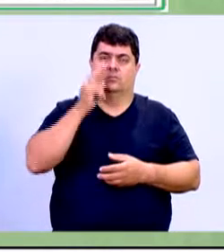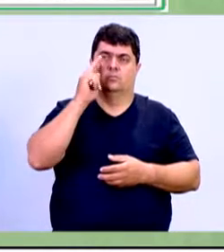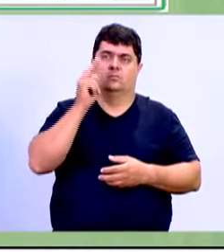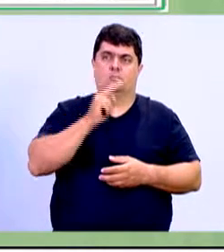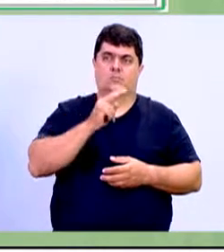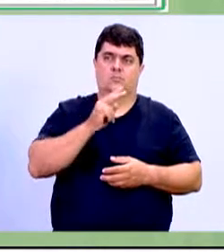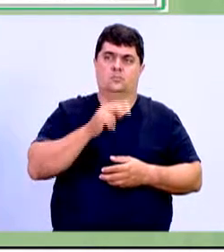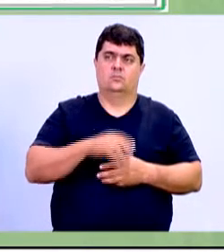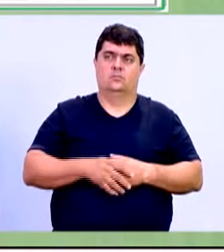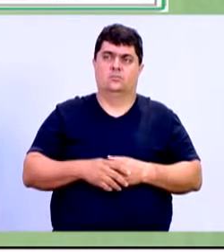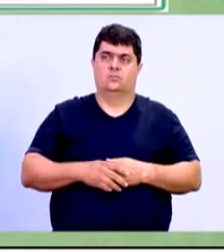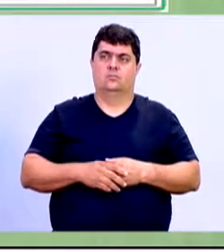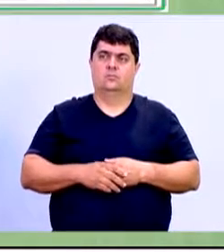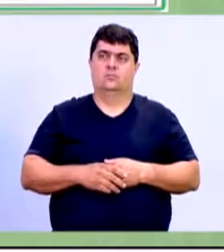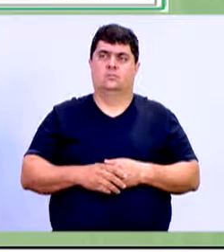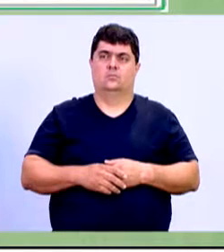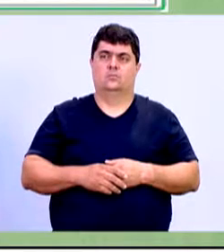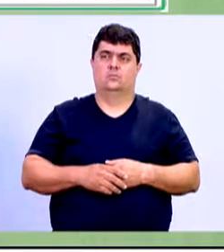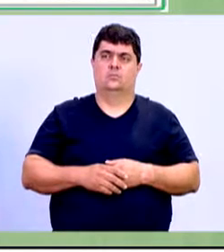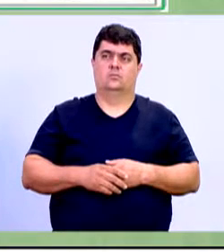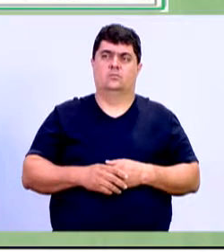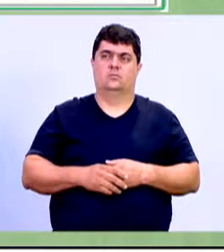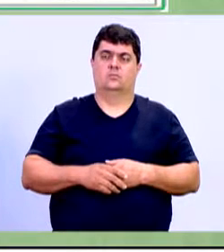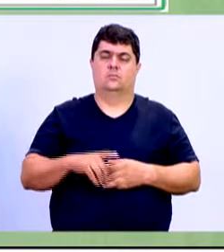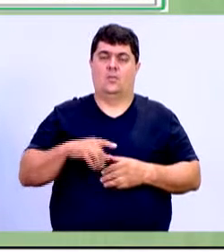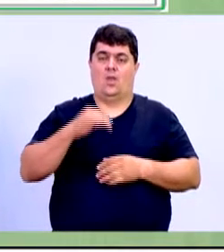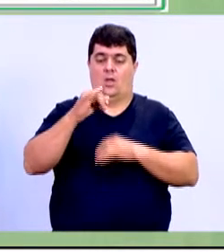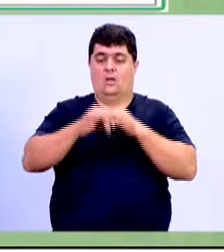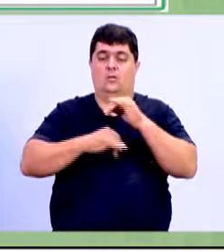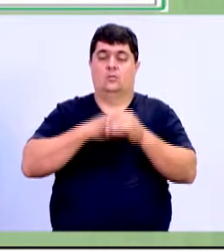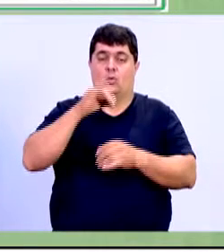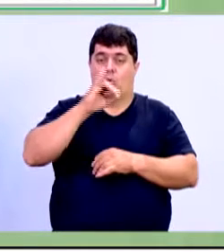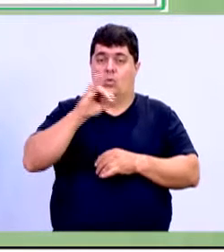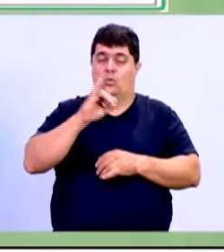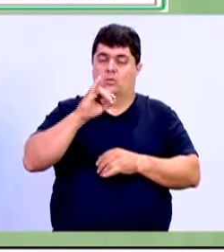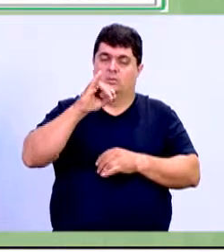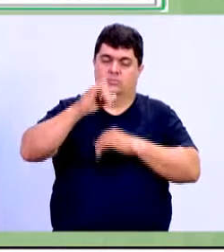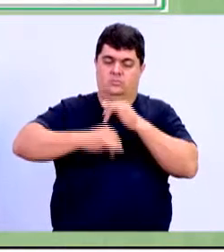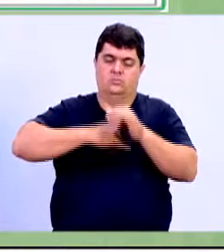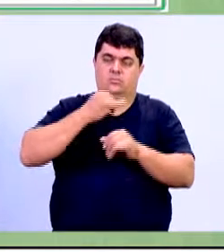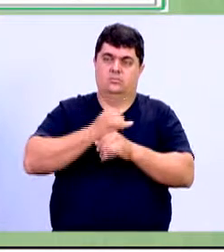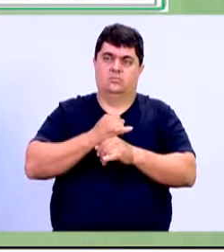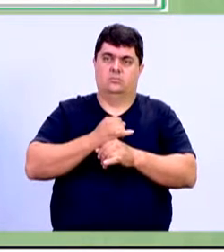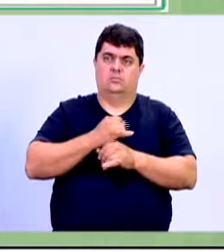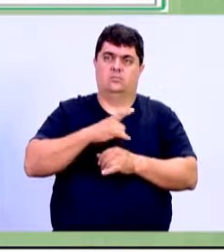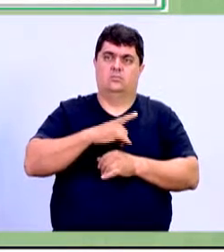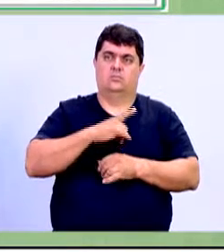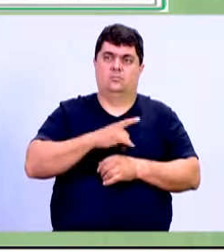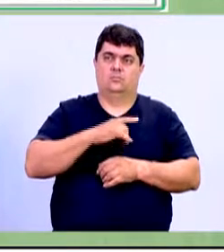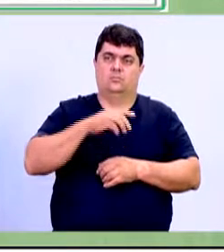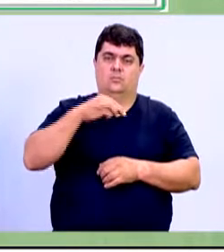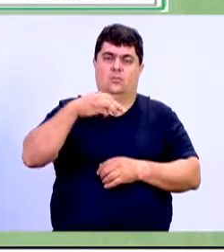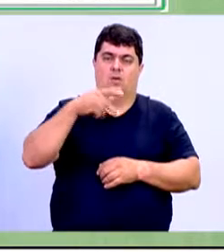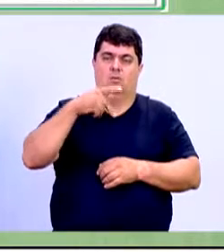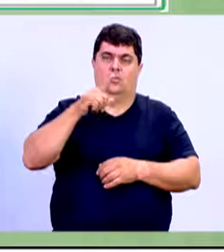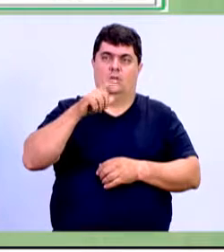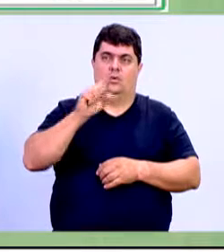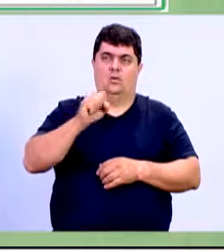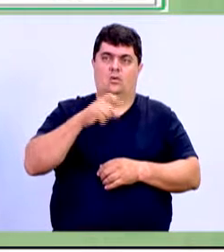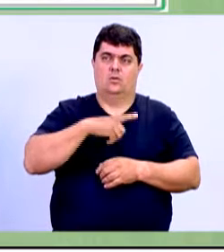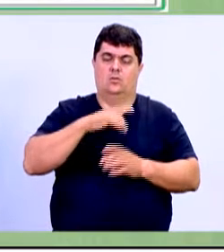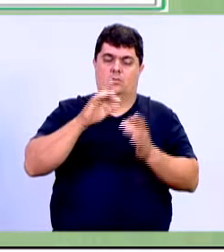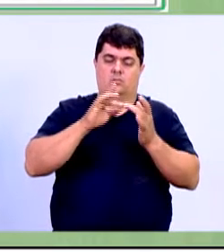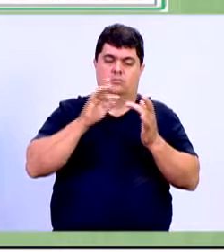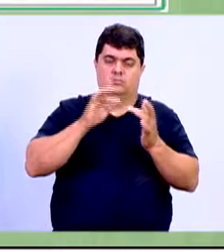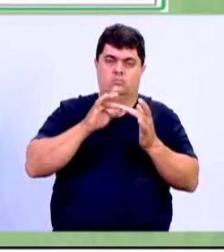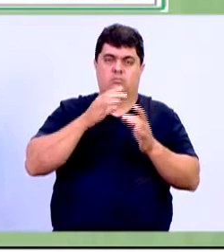ver, tá? São os links da Oi. Então, um link dedicado MPLS para comunicação com as